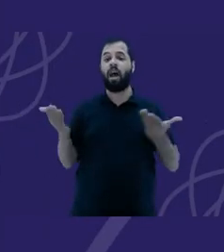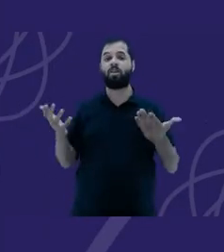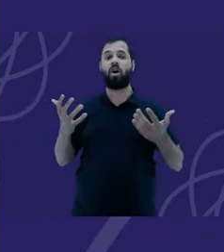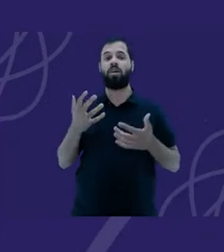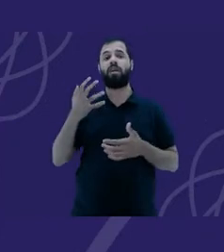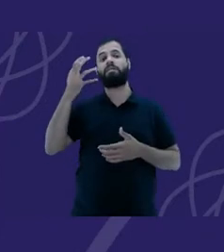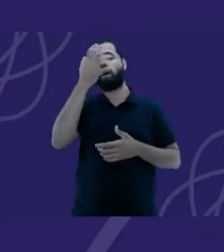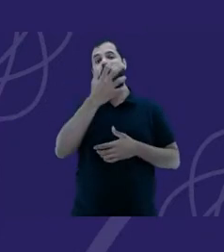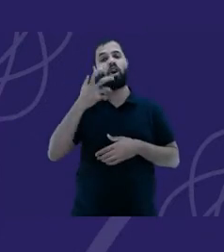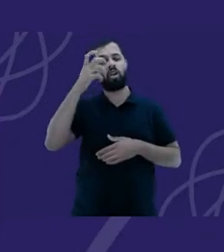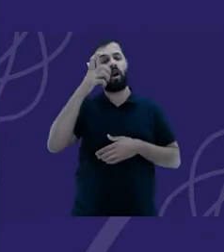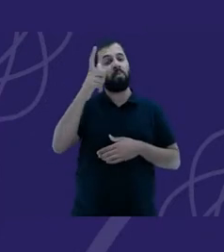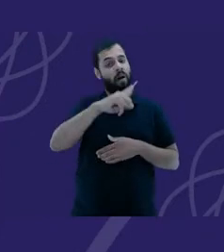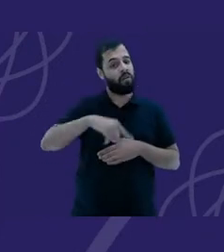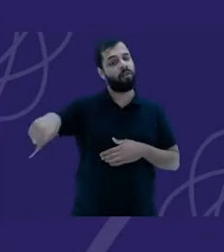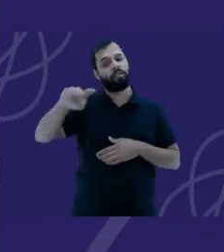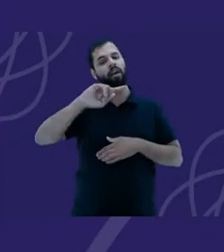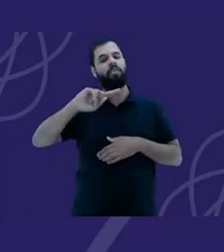essa noite.